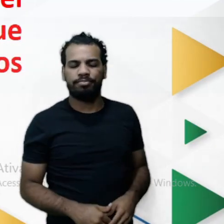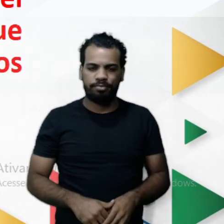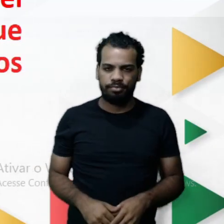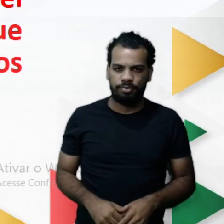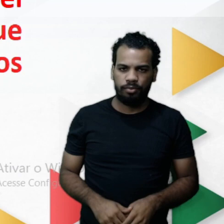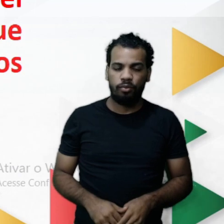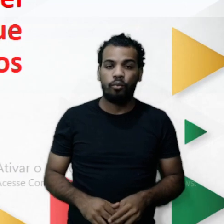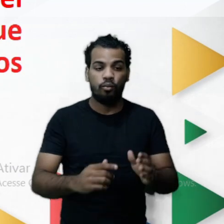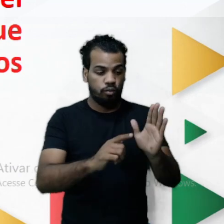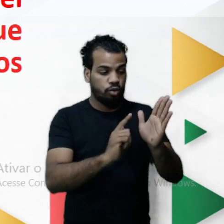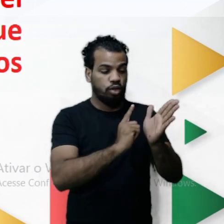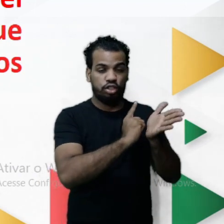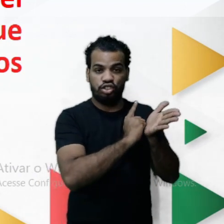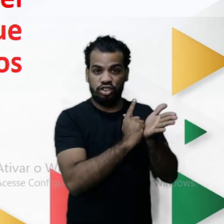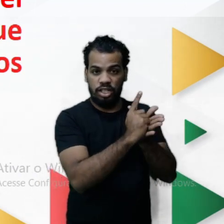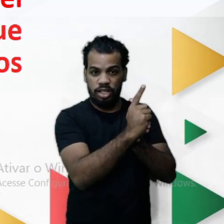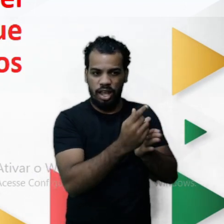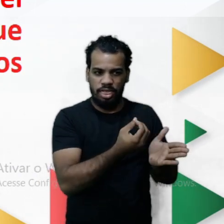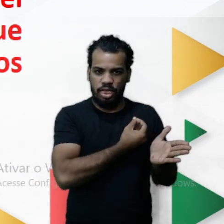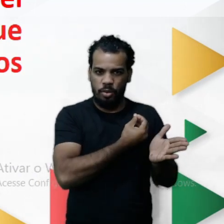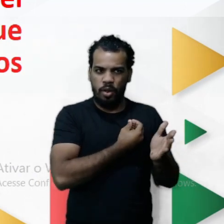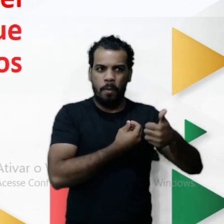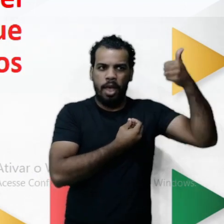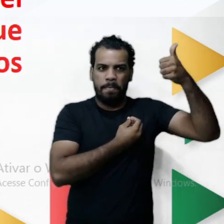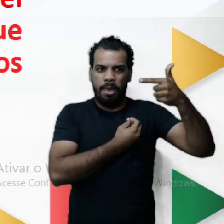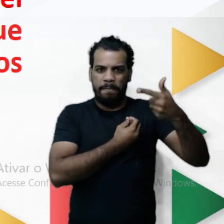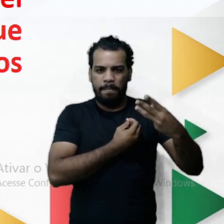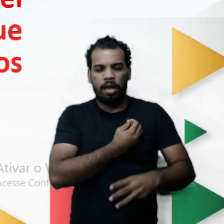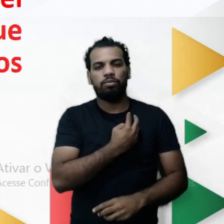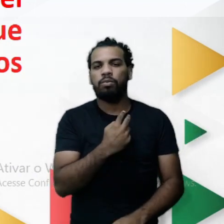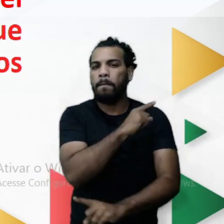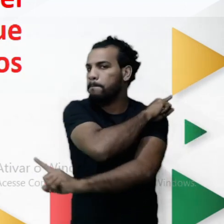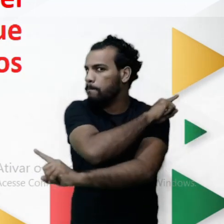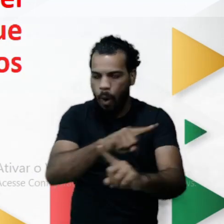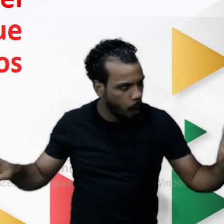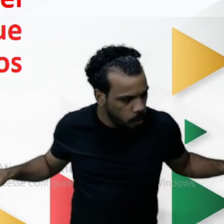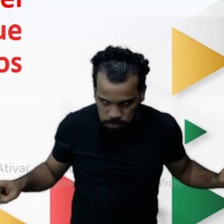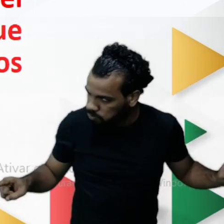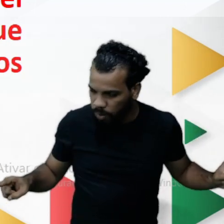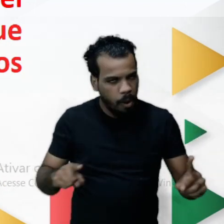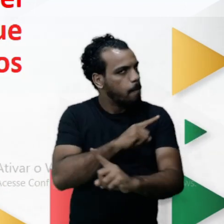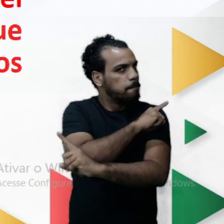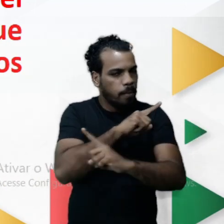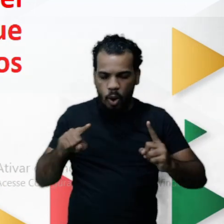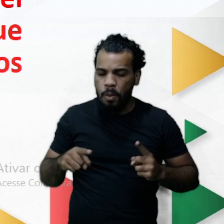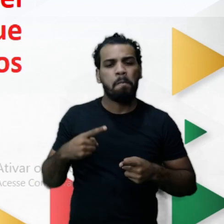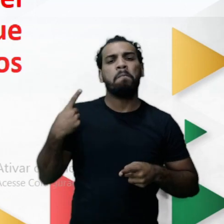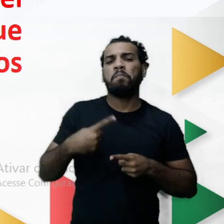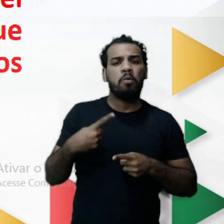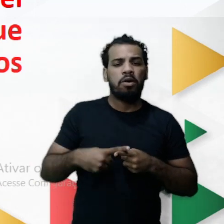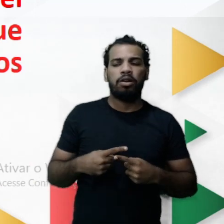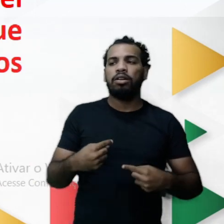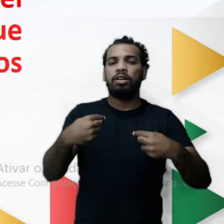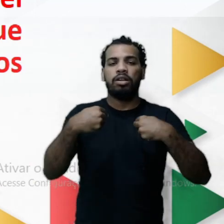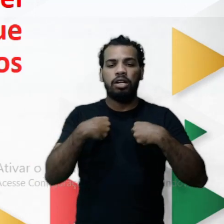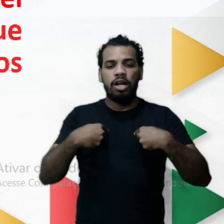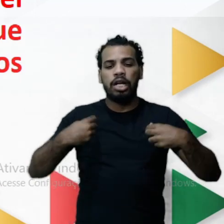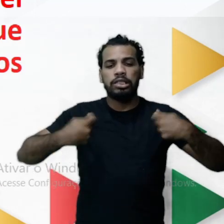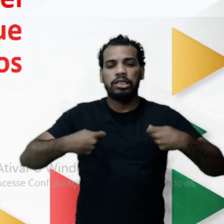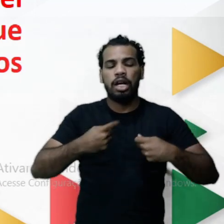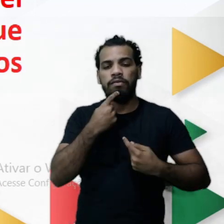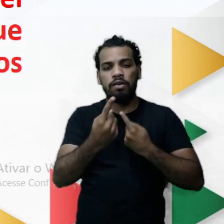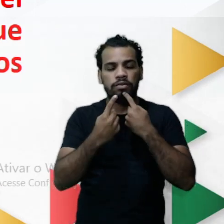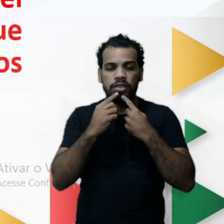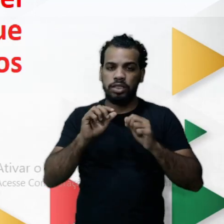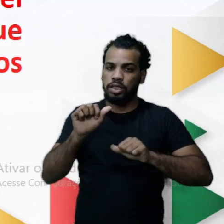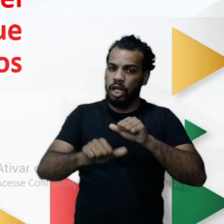ser numerados, visto que variam muito e adaptam-se às necessidades do falante. Olha aí,